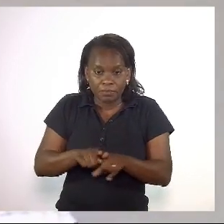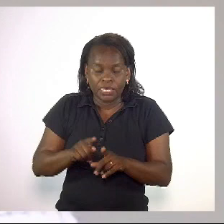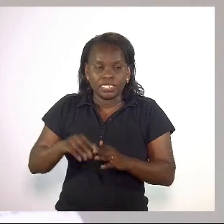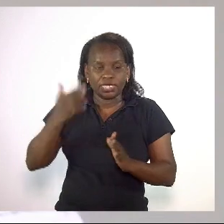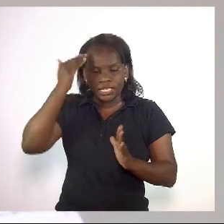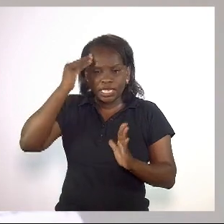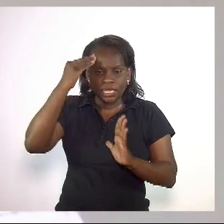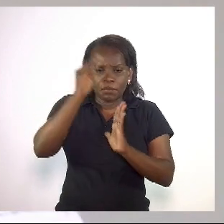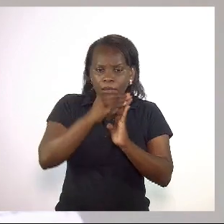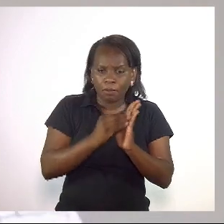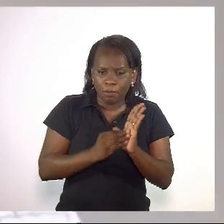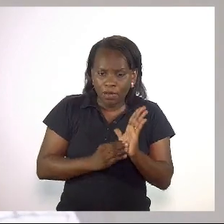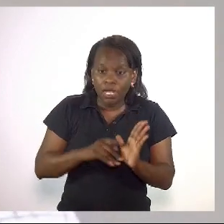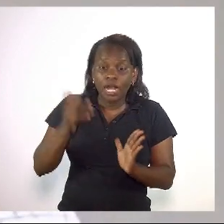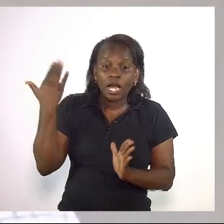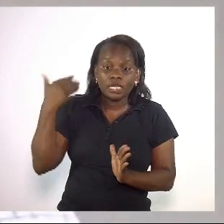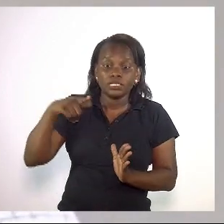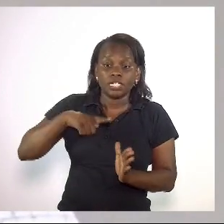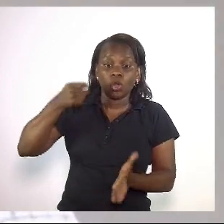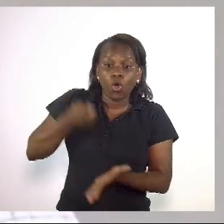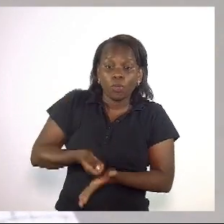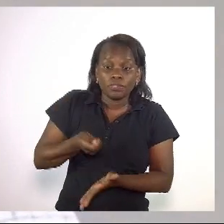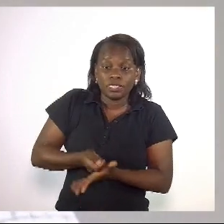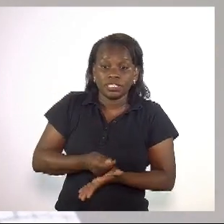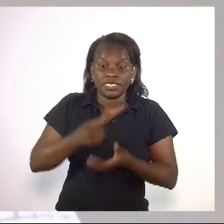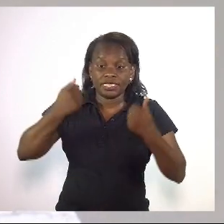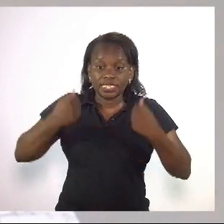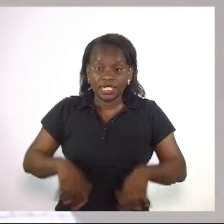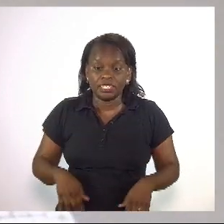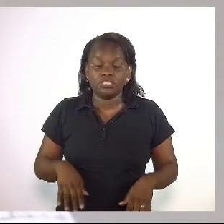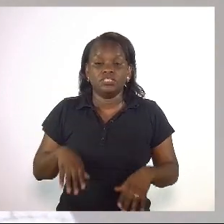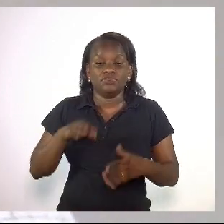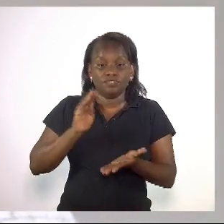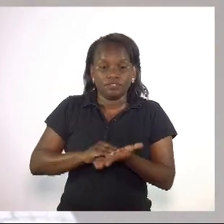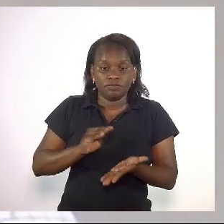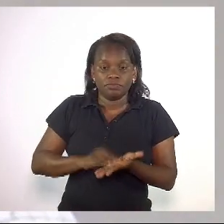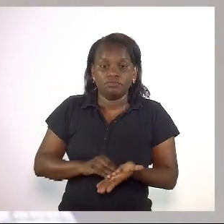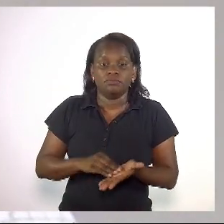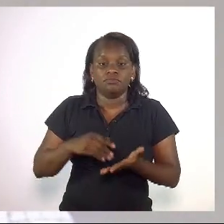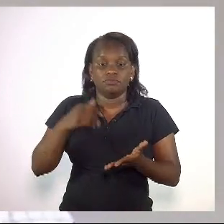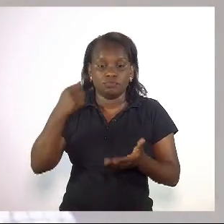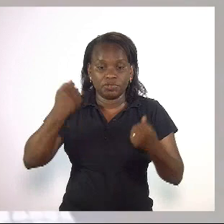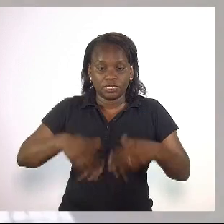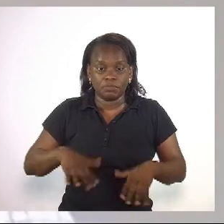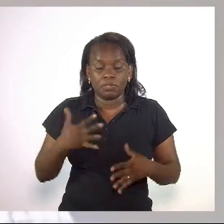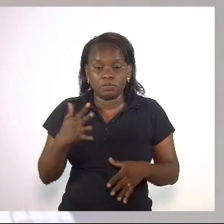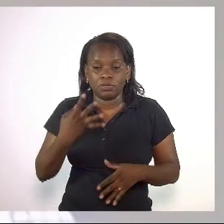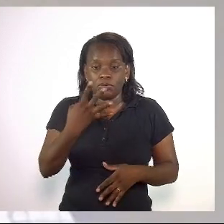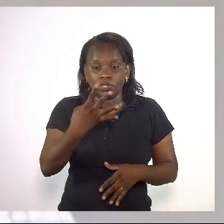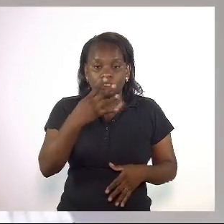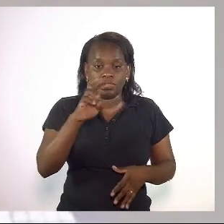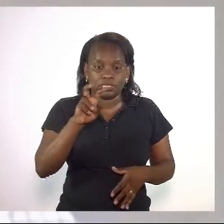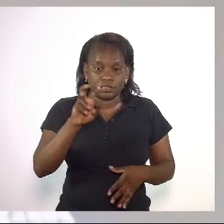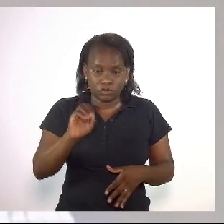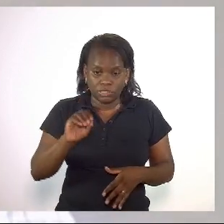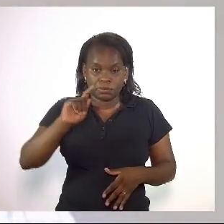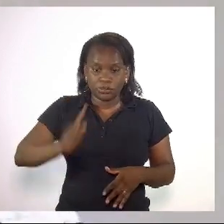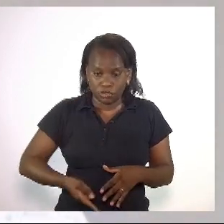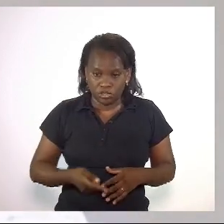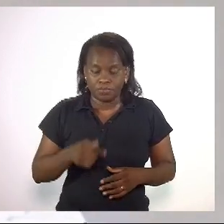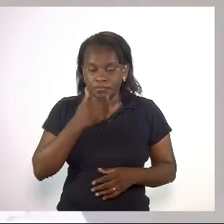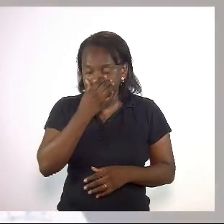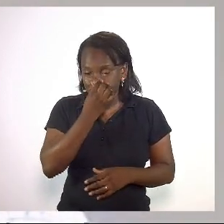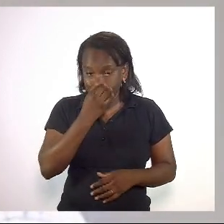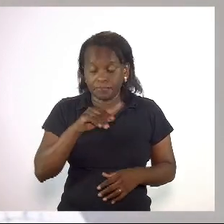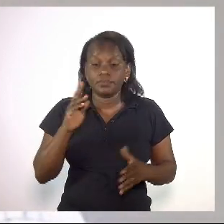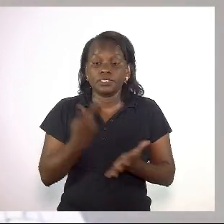entendimentos, nós tínhamos uma obrigação de gasto, uma pendência de gasto de, na casa de 450 milhões de reais.